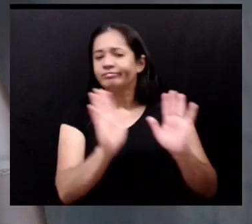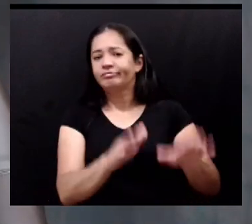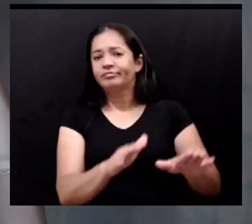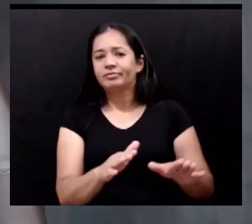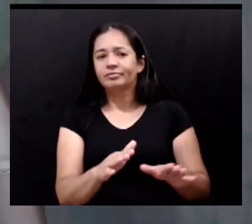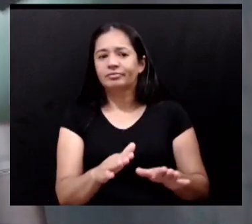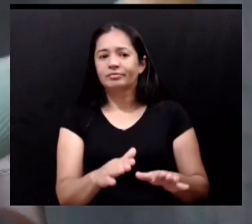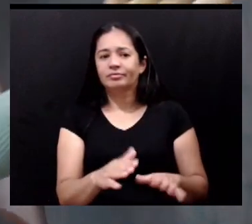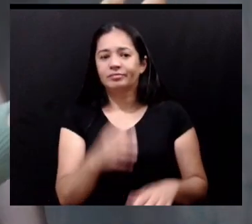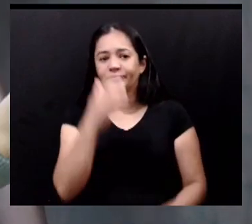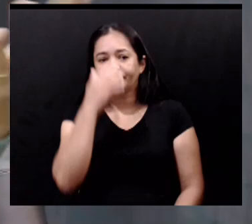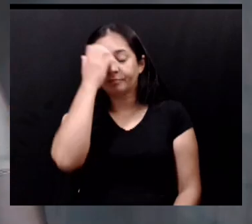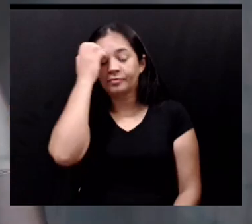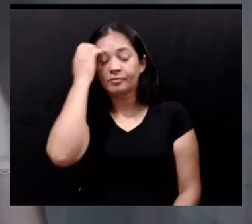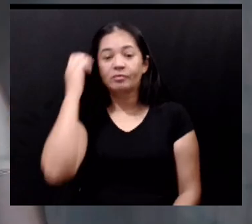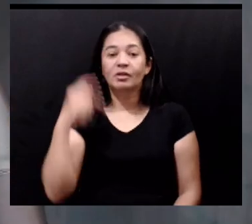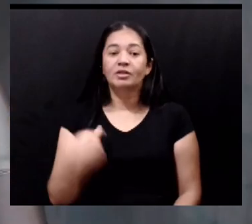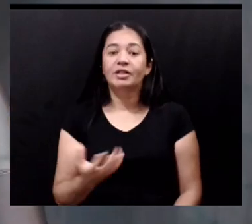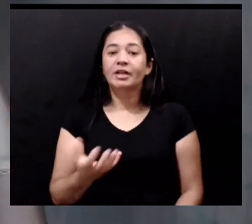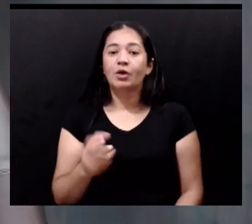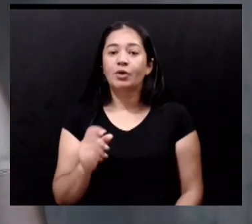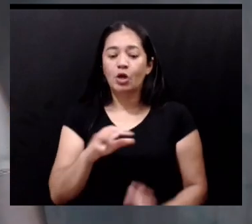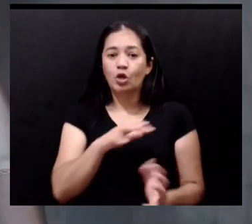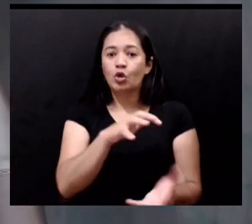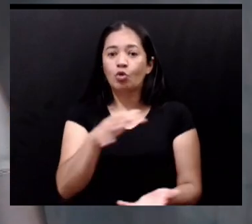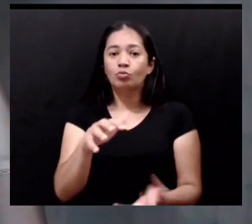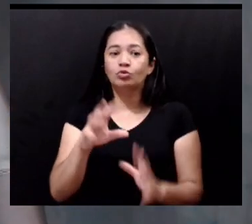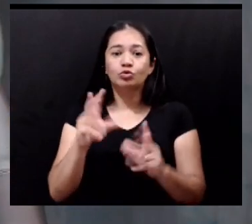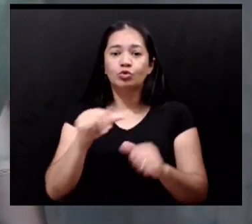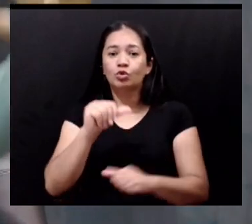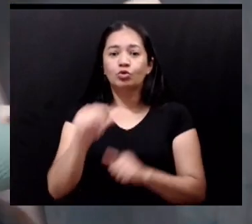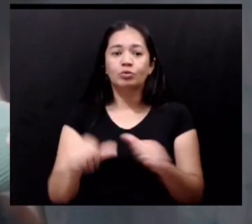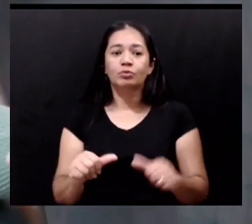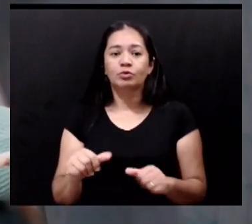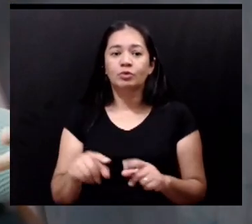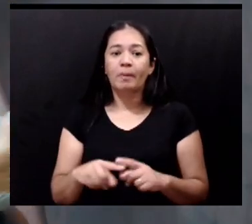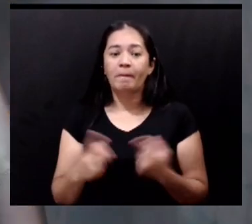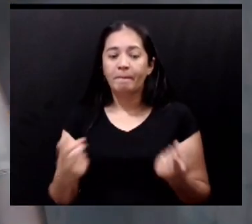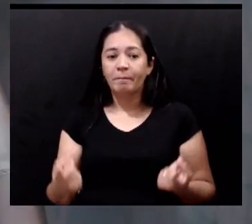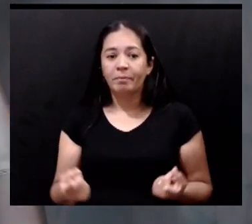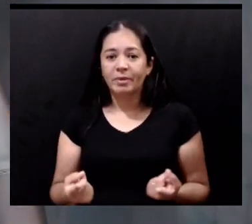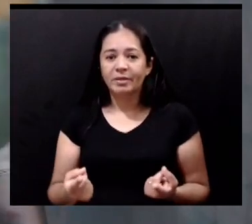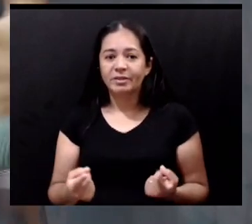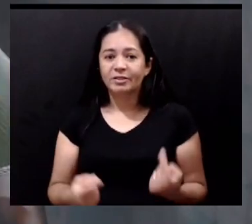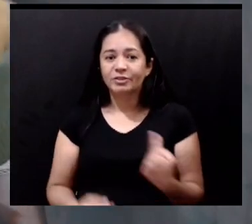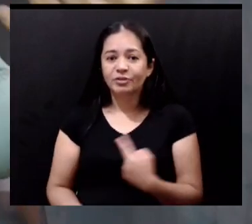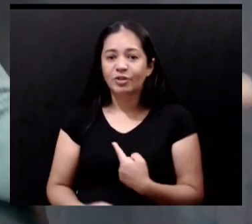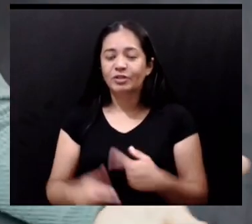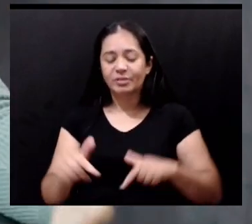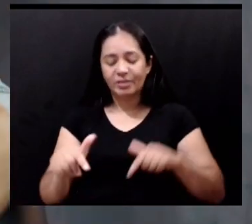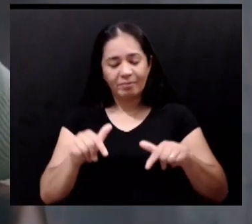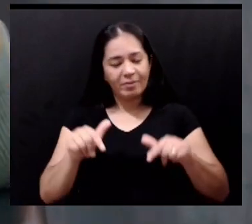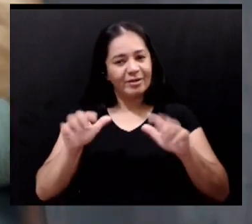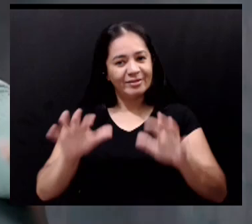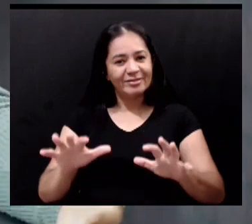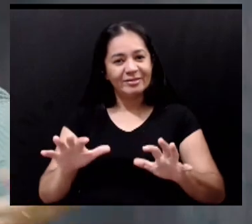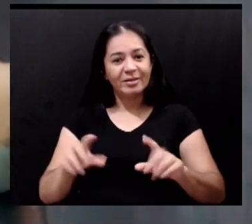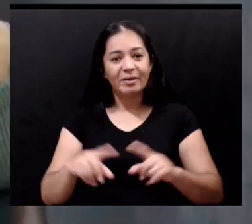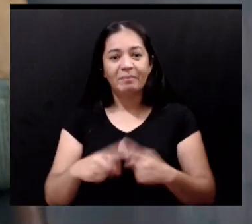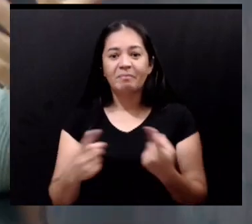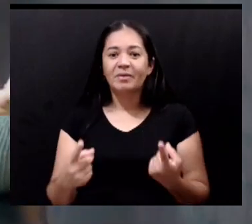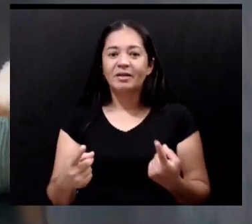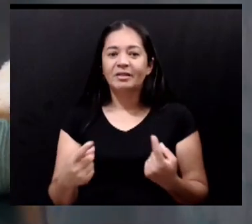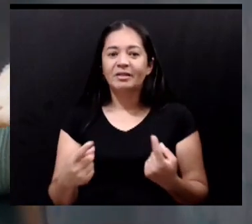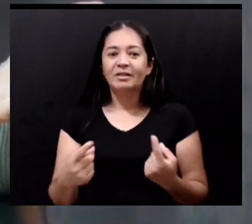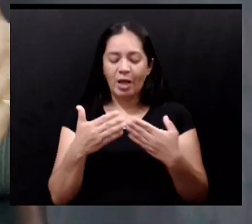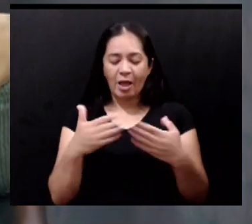quer que o mundo todo mude, mas eu acho que a gente está trabalhando para isso, né? Acho que a gente abrir esses espaços é